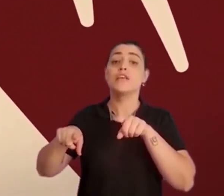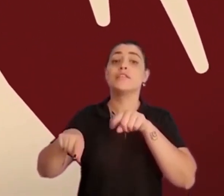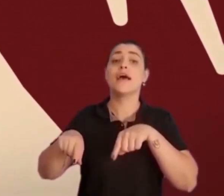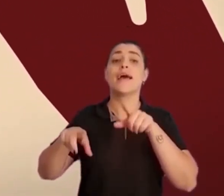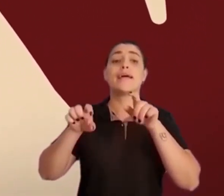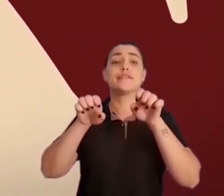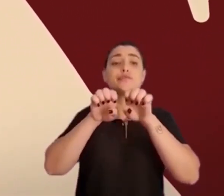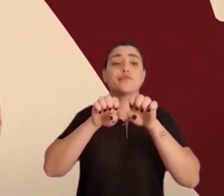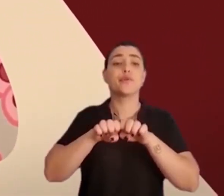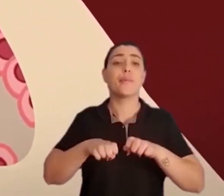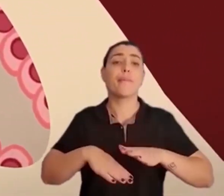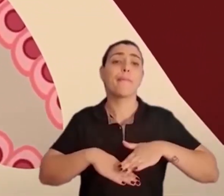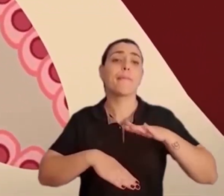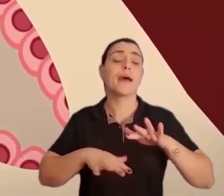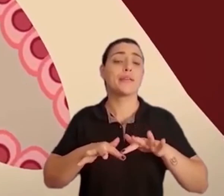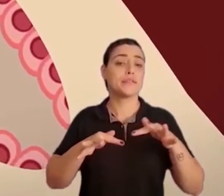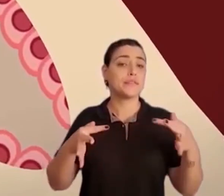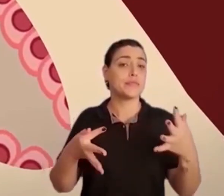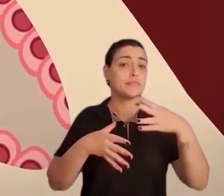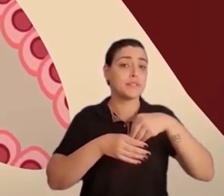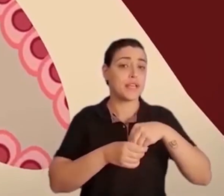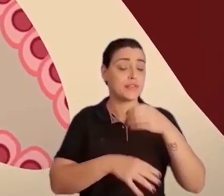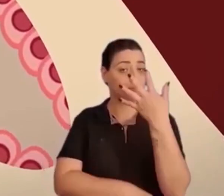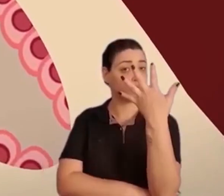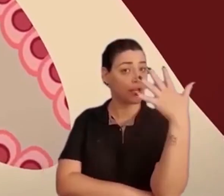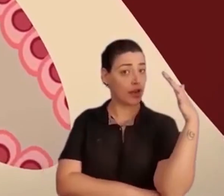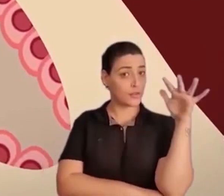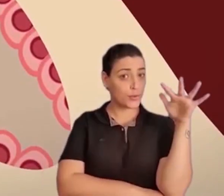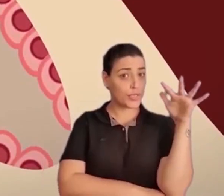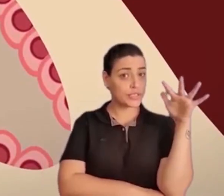das estruturas mais simples que existem na natureza e só